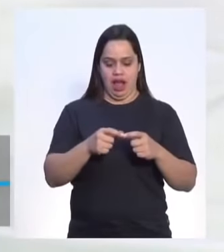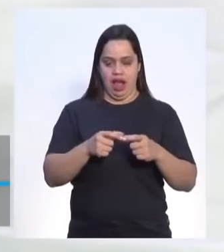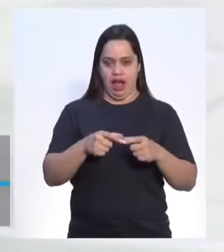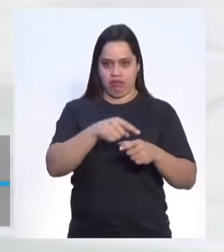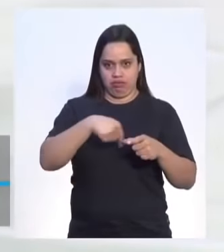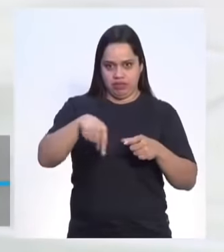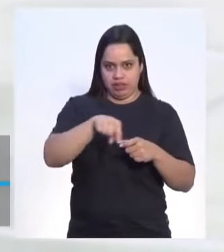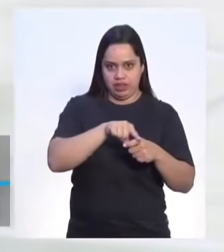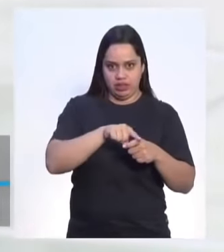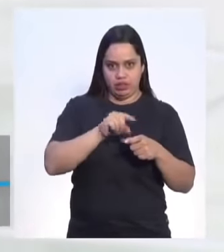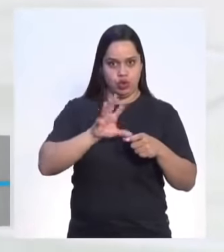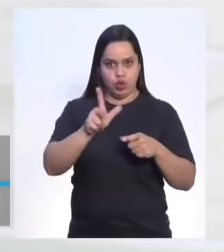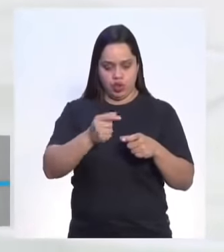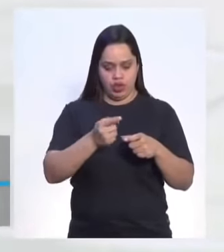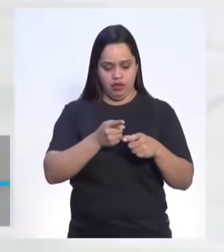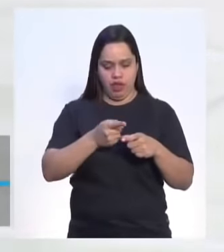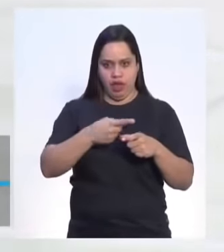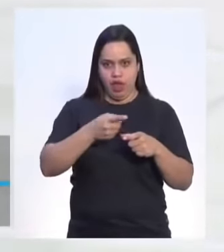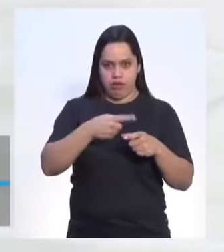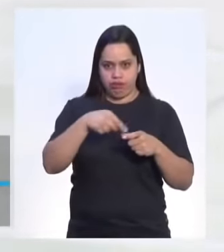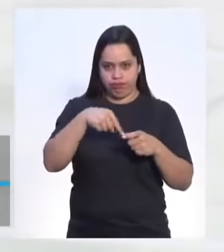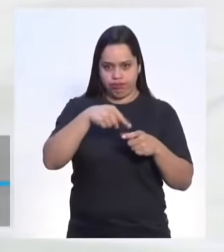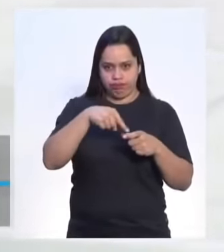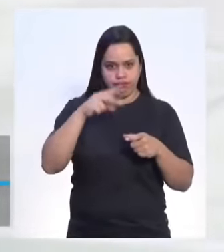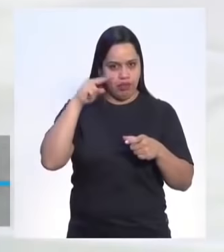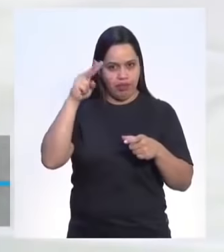vazamentos na rua e tal. São coisas muito,